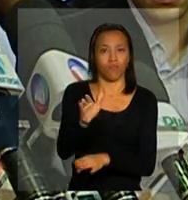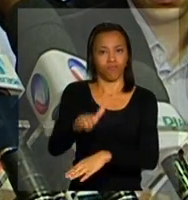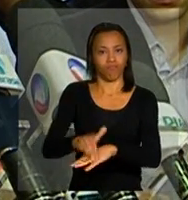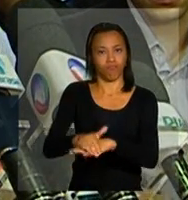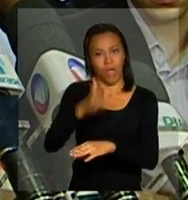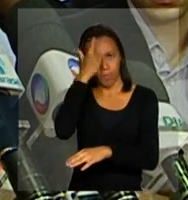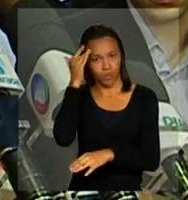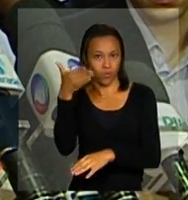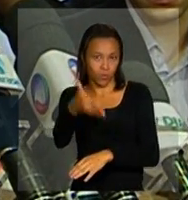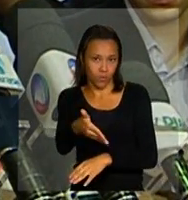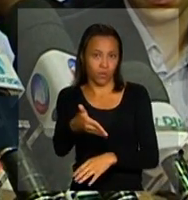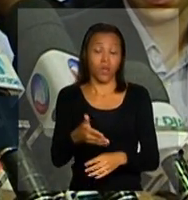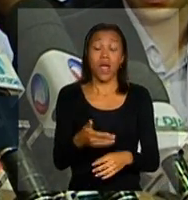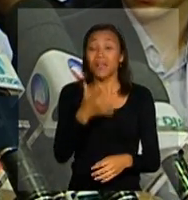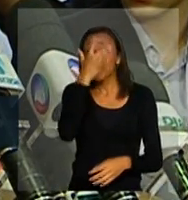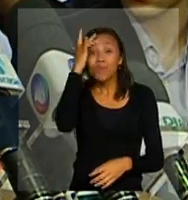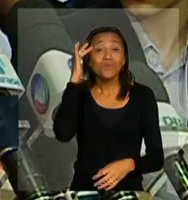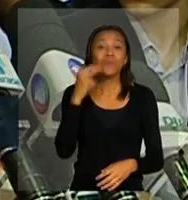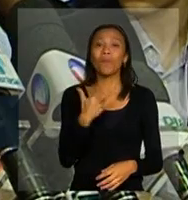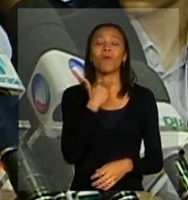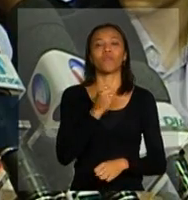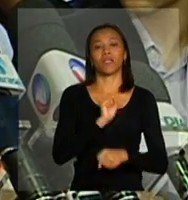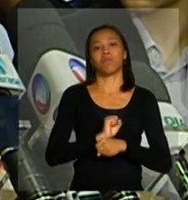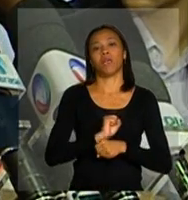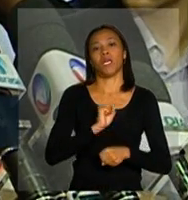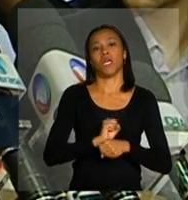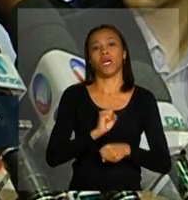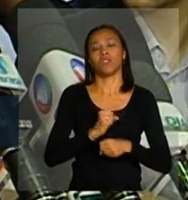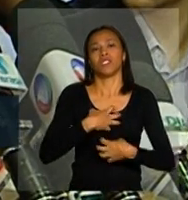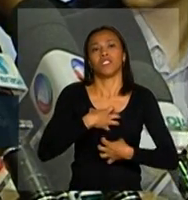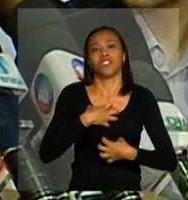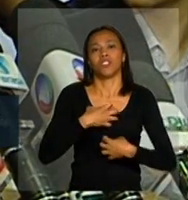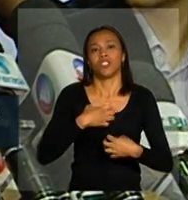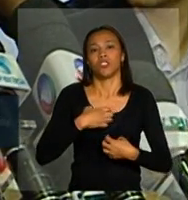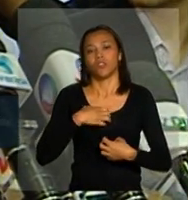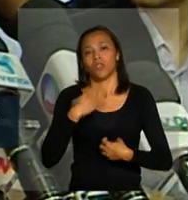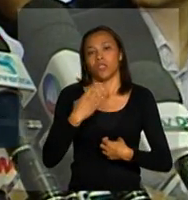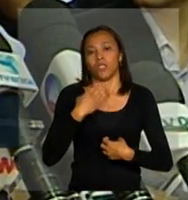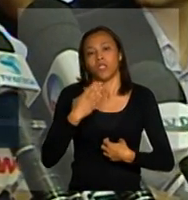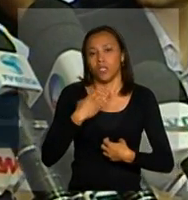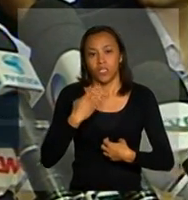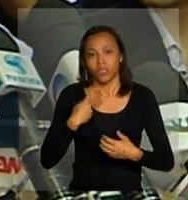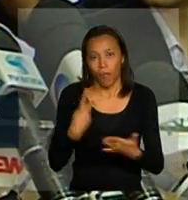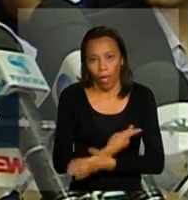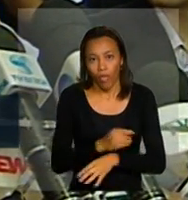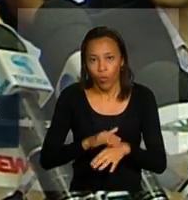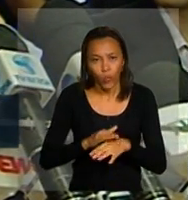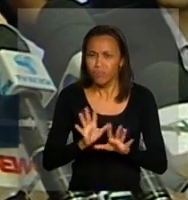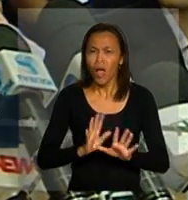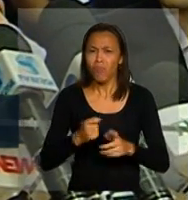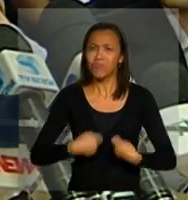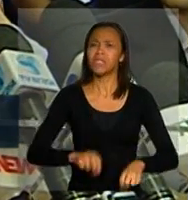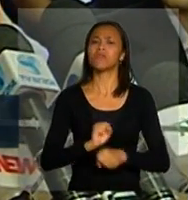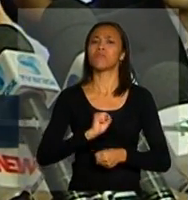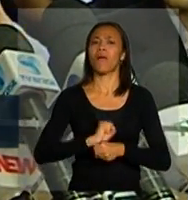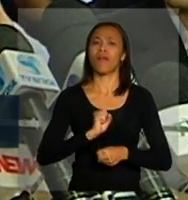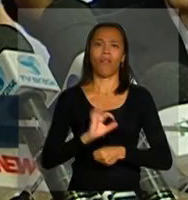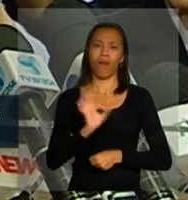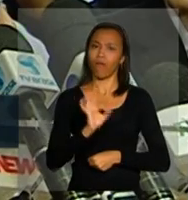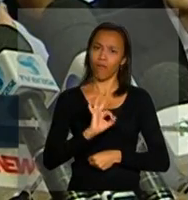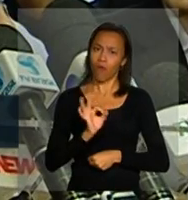outra coisa importante, as pessoas não podem ficar esperando ter sinais e sintomas para saber se está infectado pelo vírus do HIV.